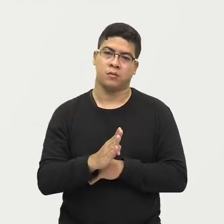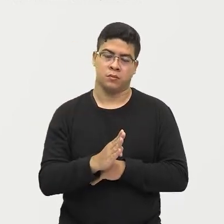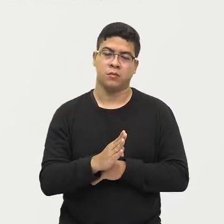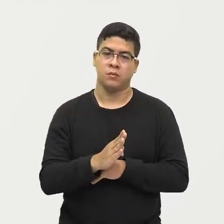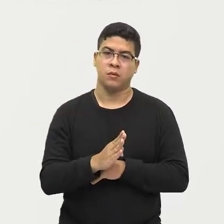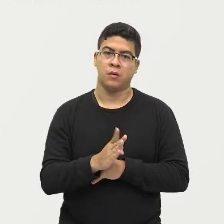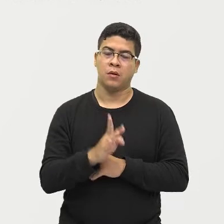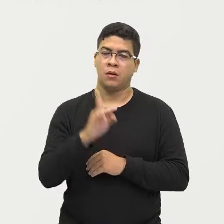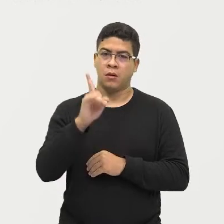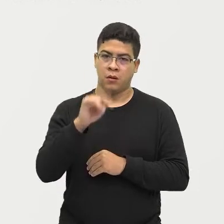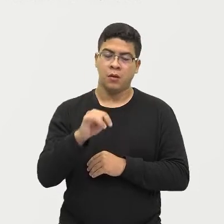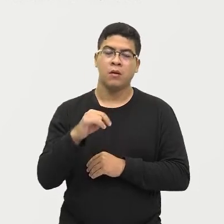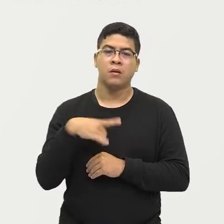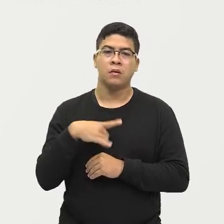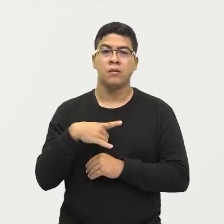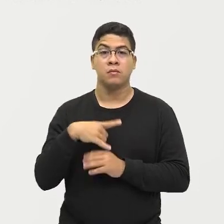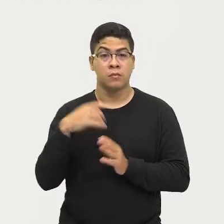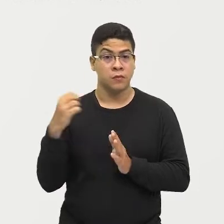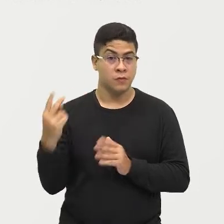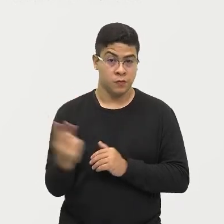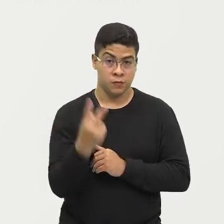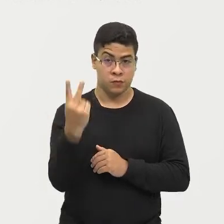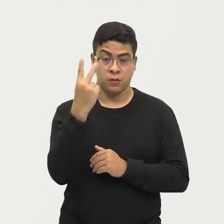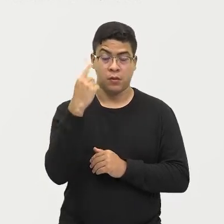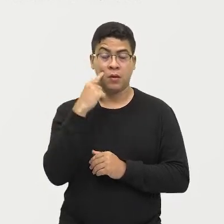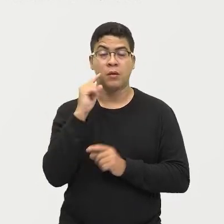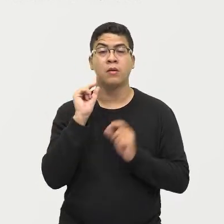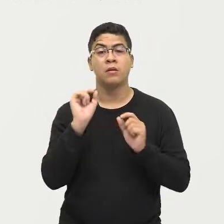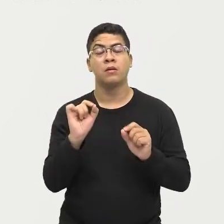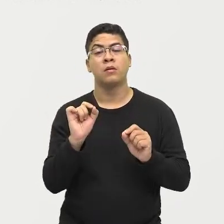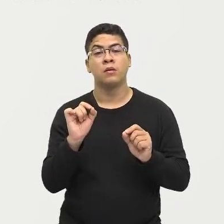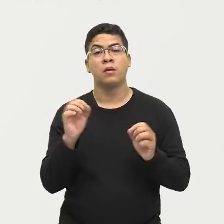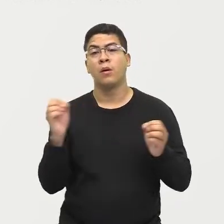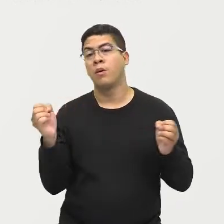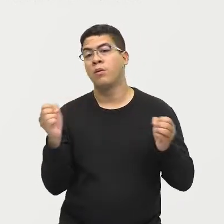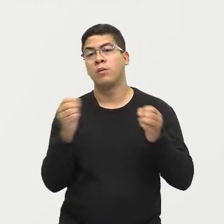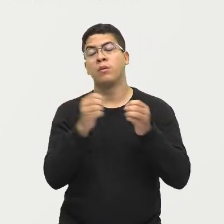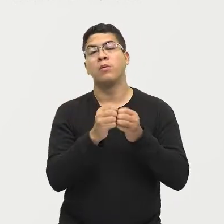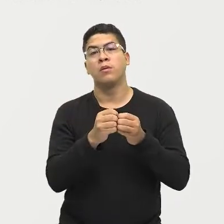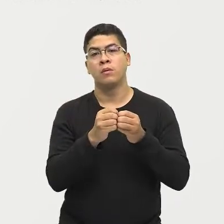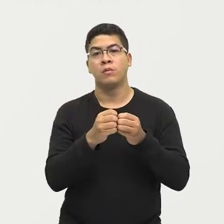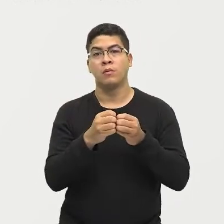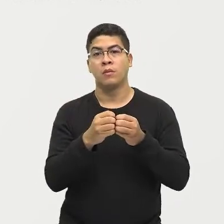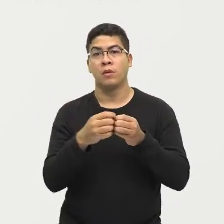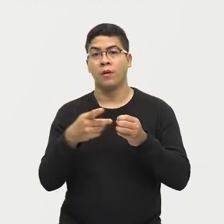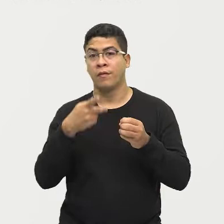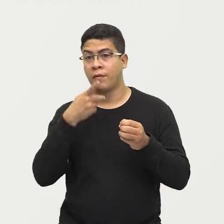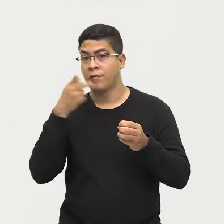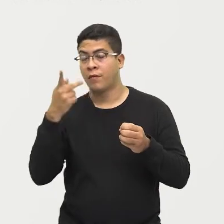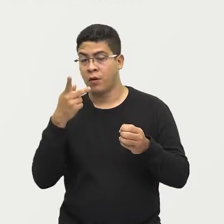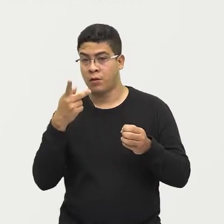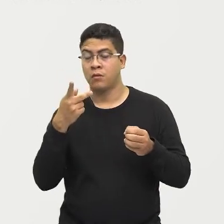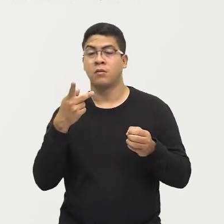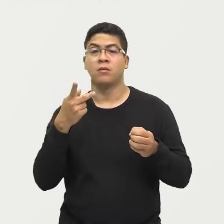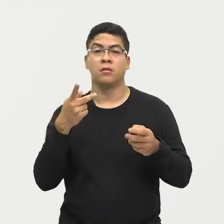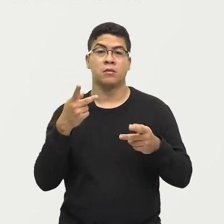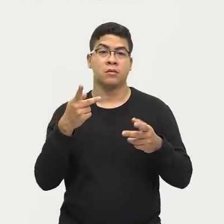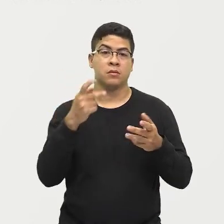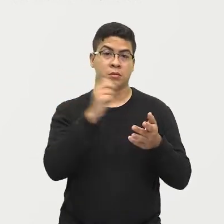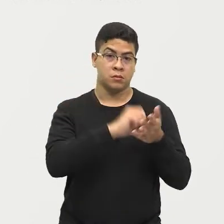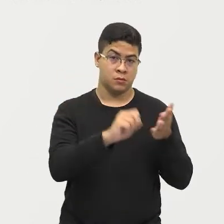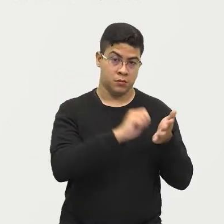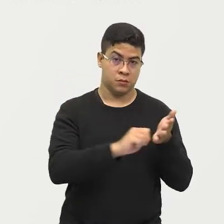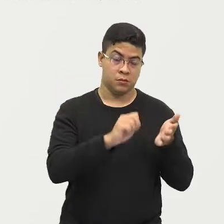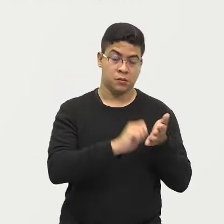da valorização da identidade nacional, ele vai trazer também a aproximação entre fala e escrita na linguagem. Então